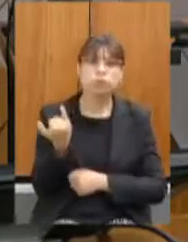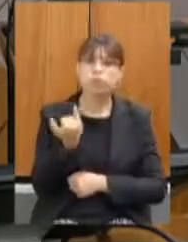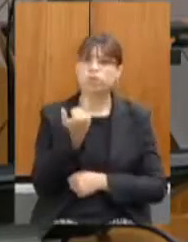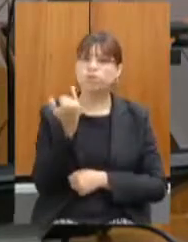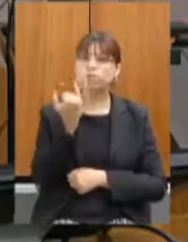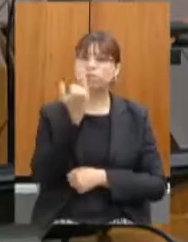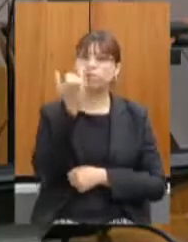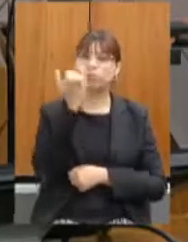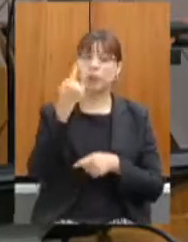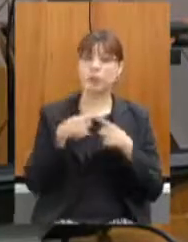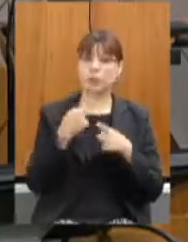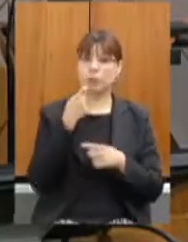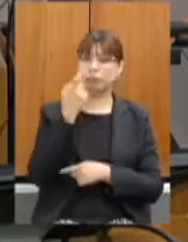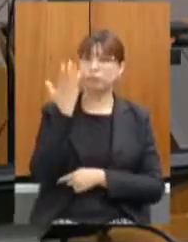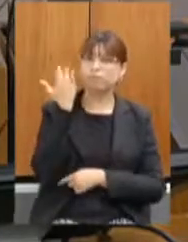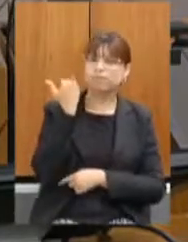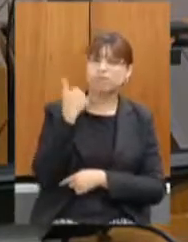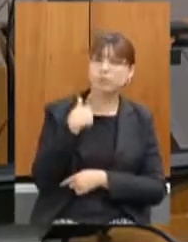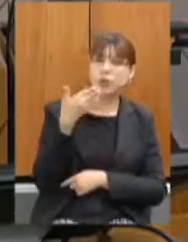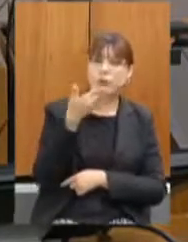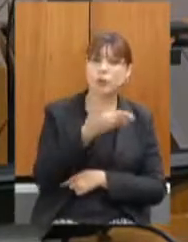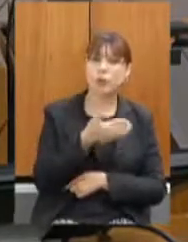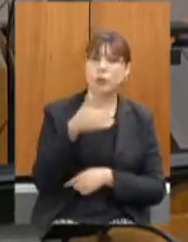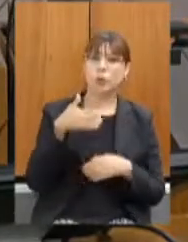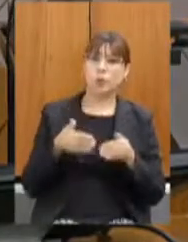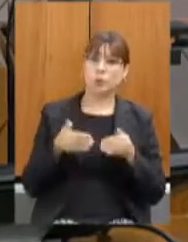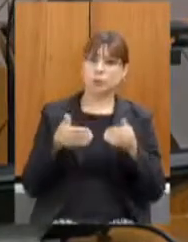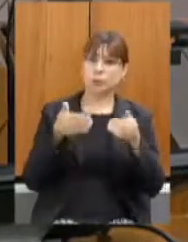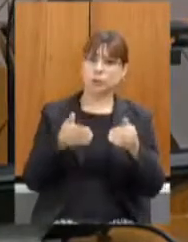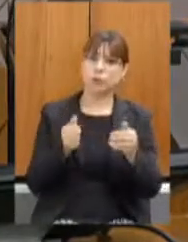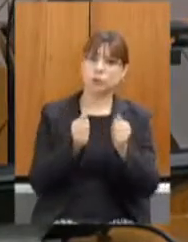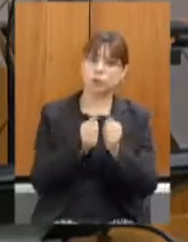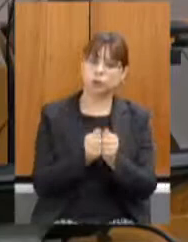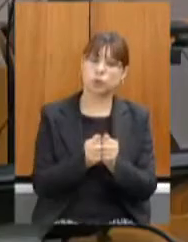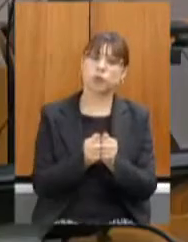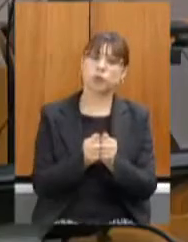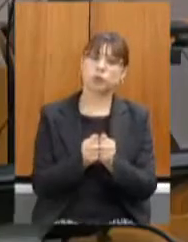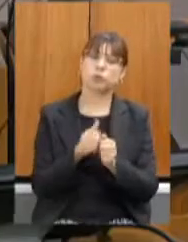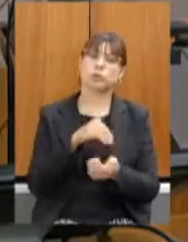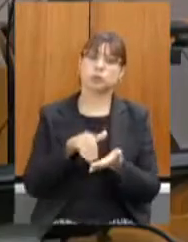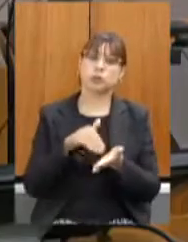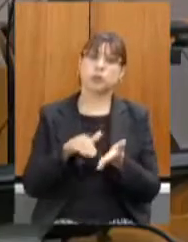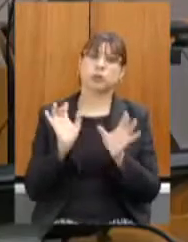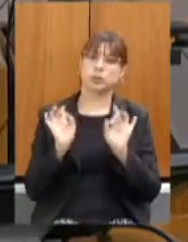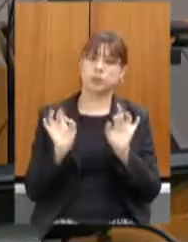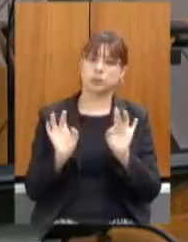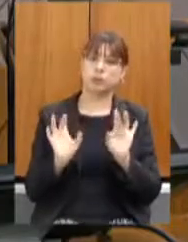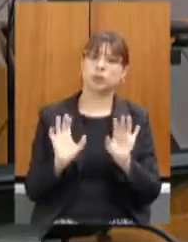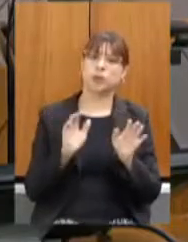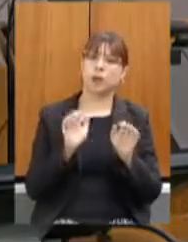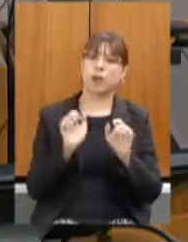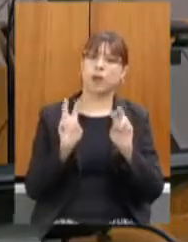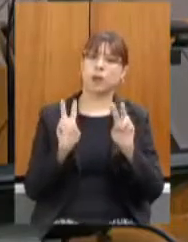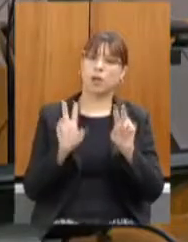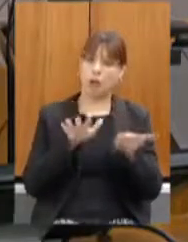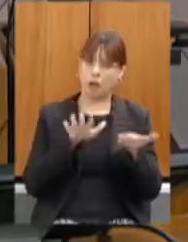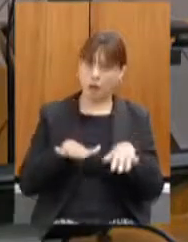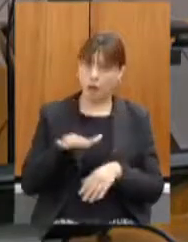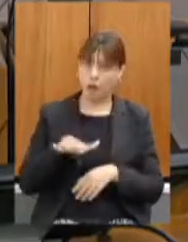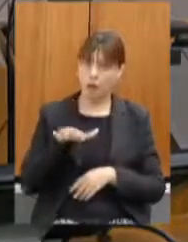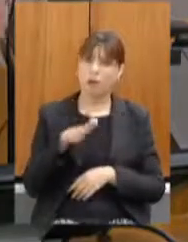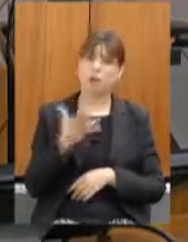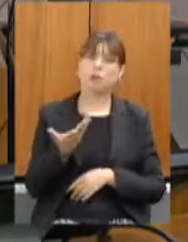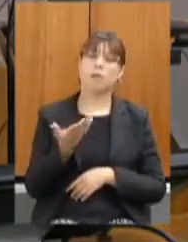recentemente eu estive no ministério discutindo com a com secretário de assistência especializada em saúde e ele próprio pediu para a gente